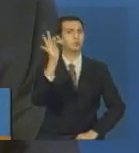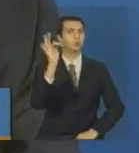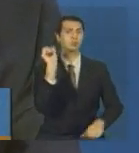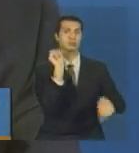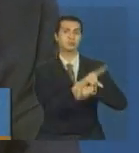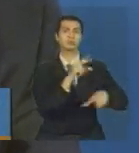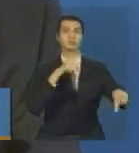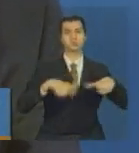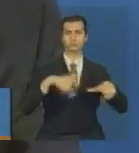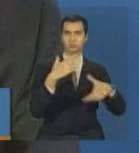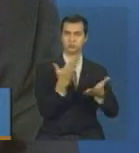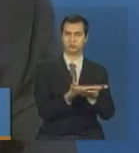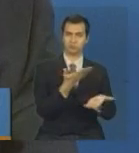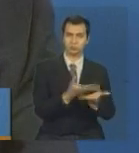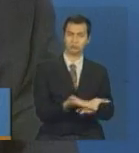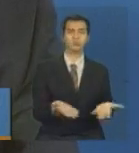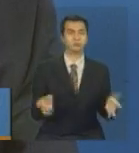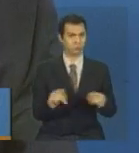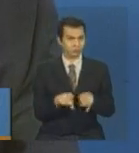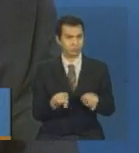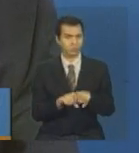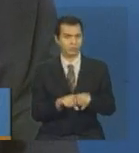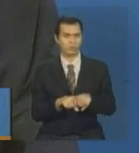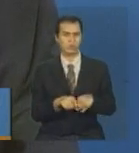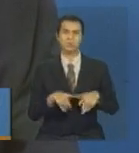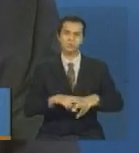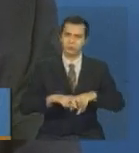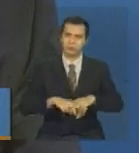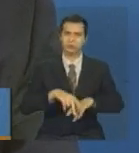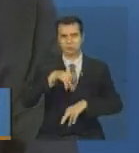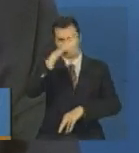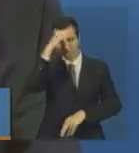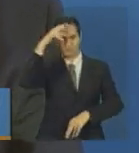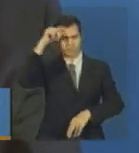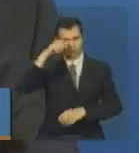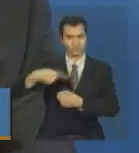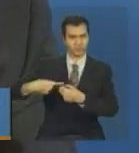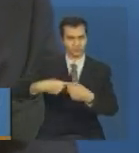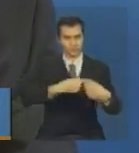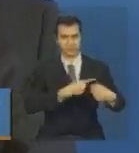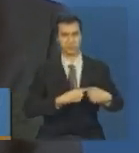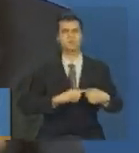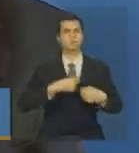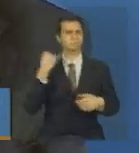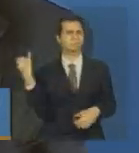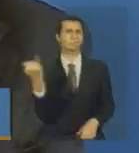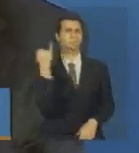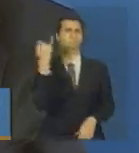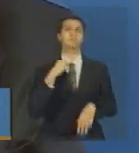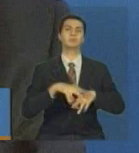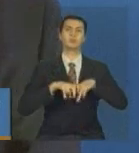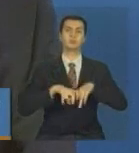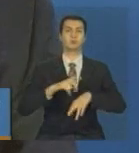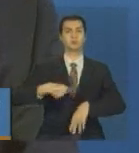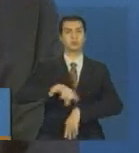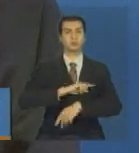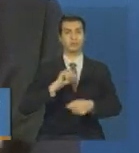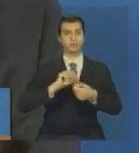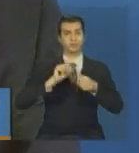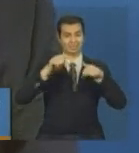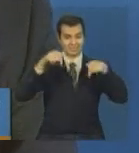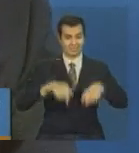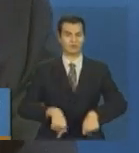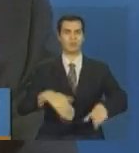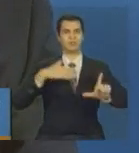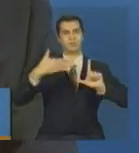estão abertos na economia. E a prefeitura, então, é fundamental nisso. E, por fundamental que é que nós estamos realizando essa teleconferência. Nós